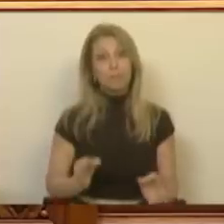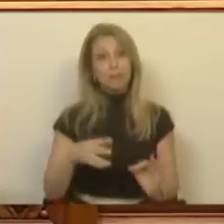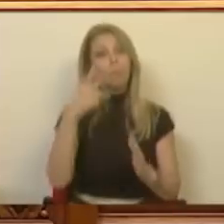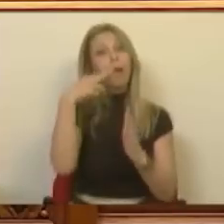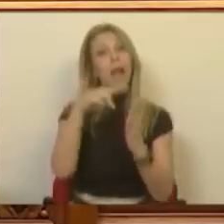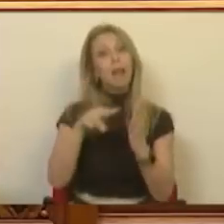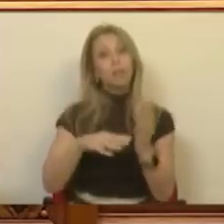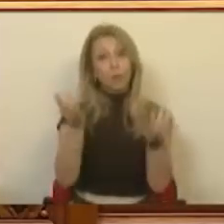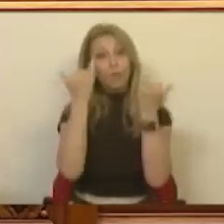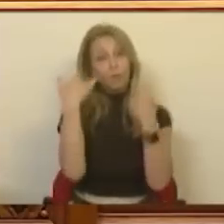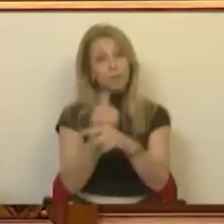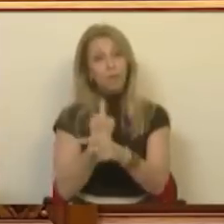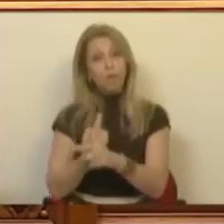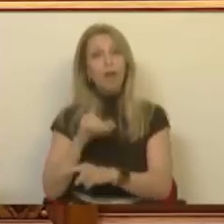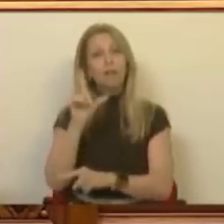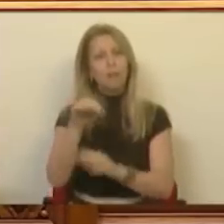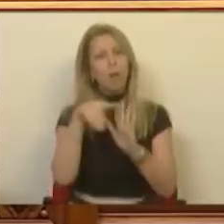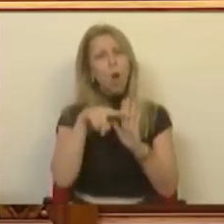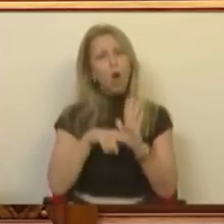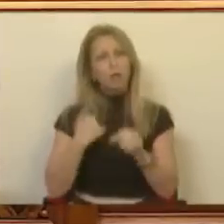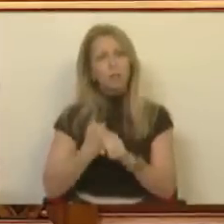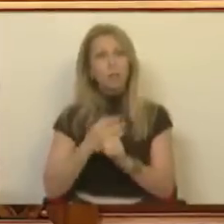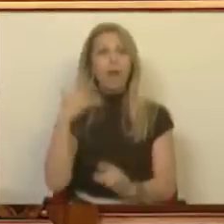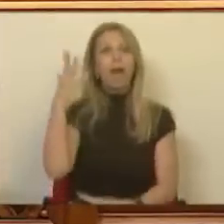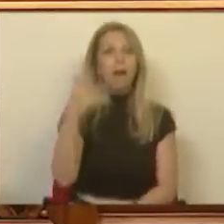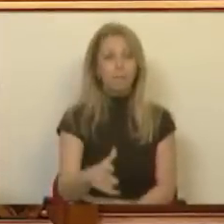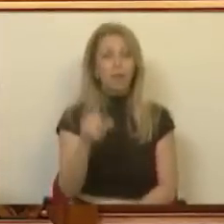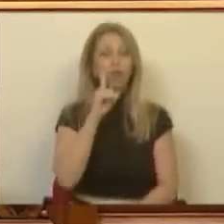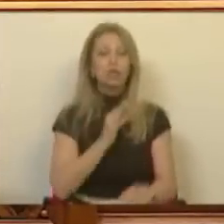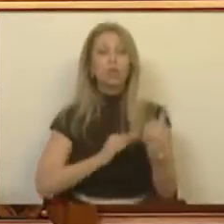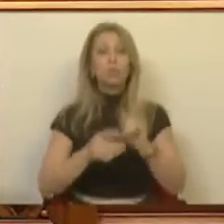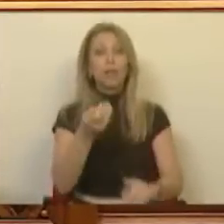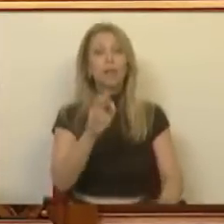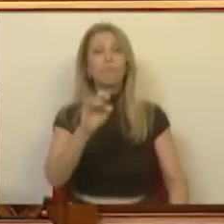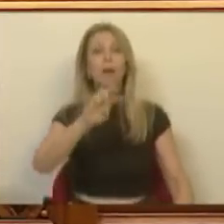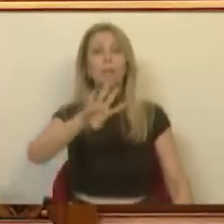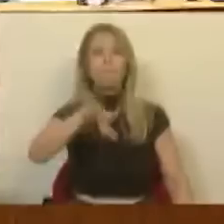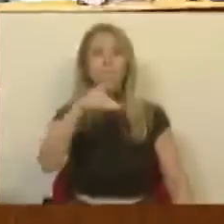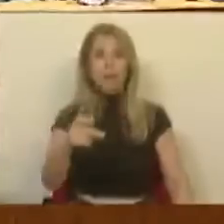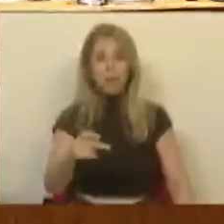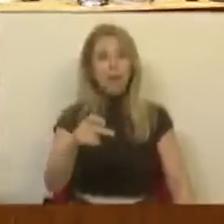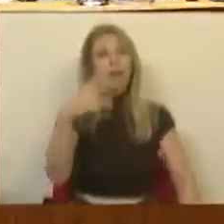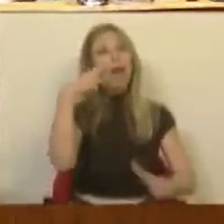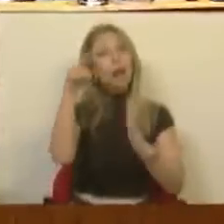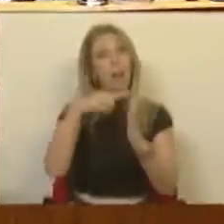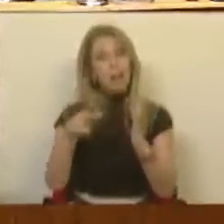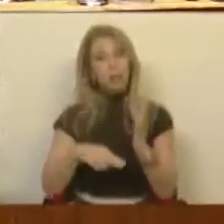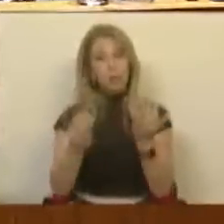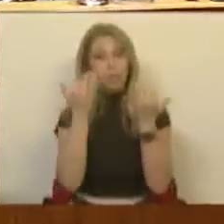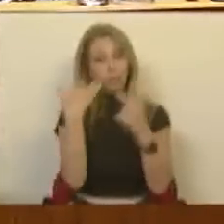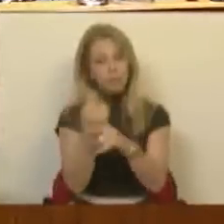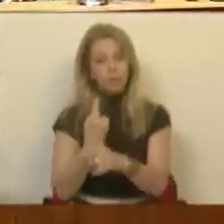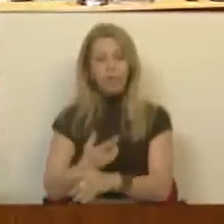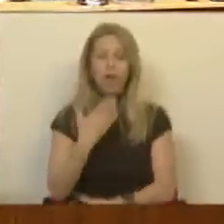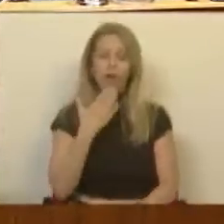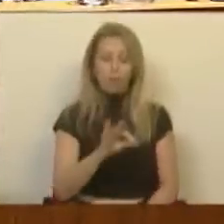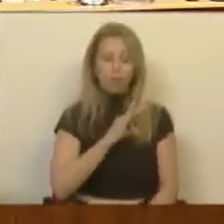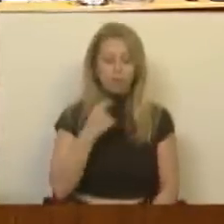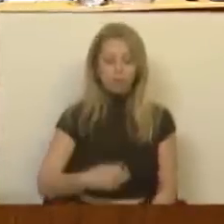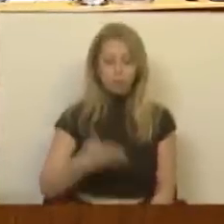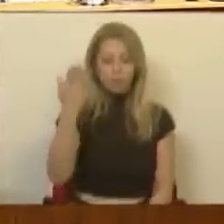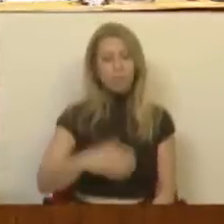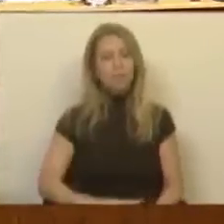e da Ordem do dia de amanhã senhor deputada Palmira Maciel para a leitura do expediente se faz favor